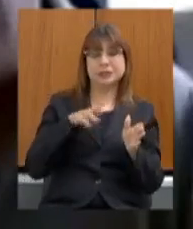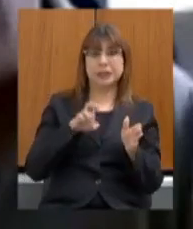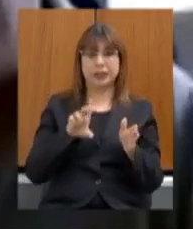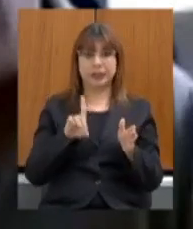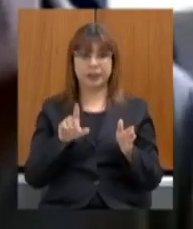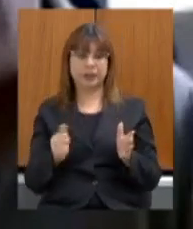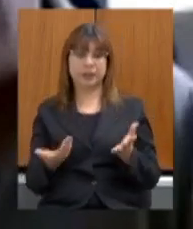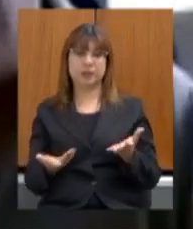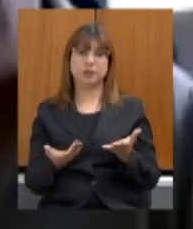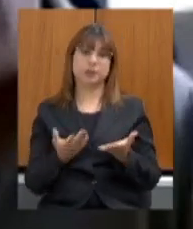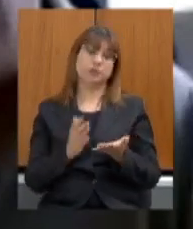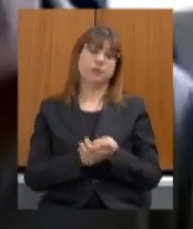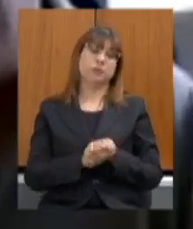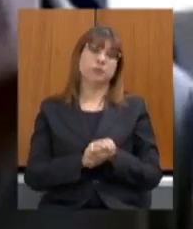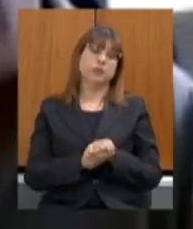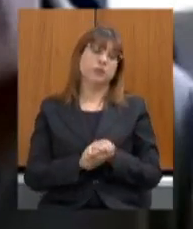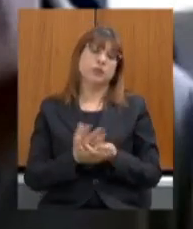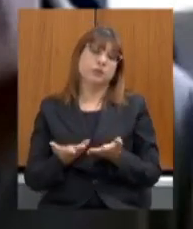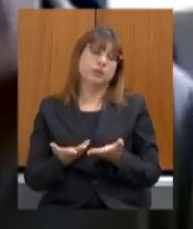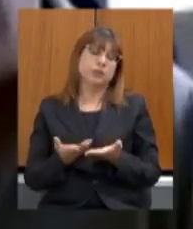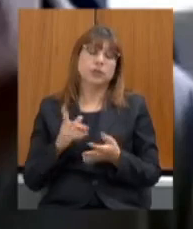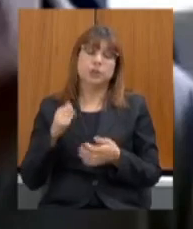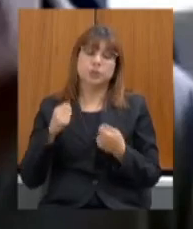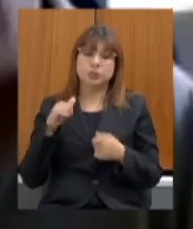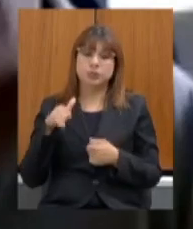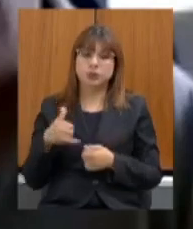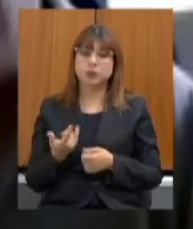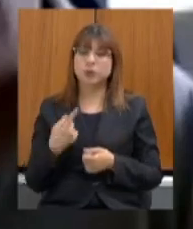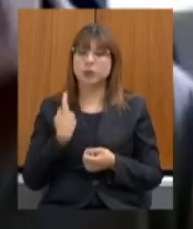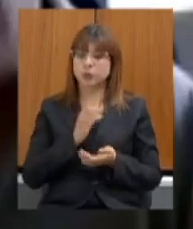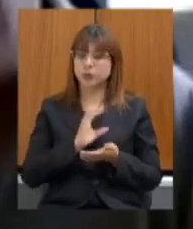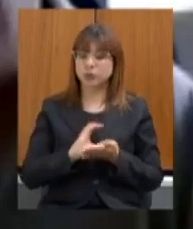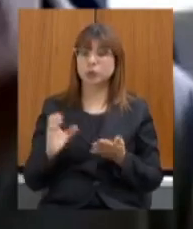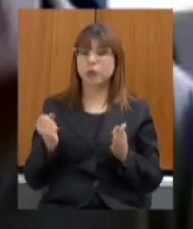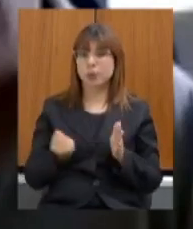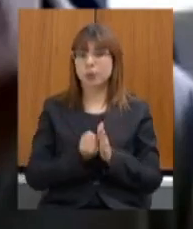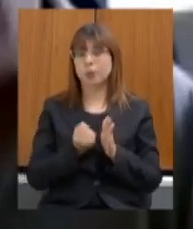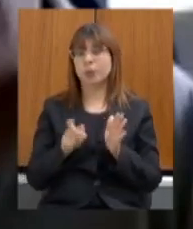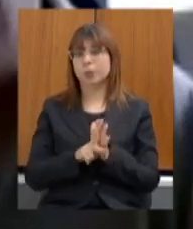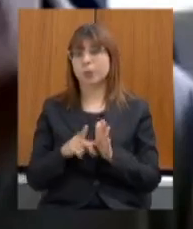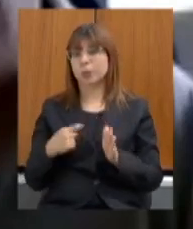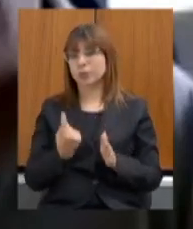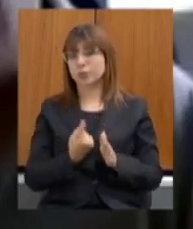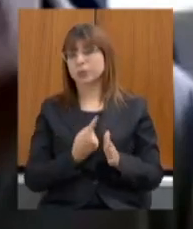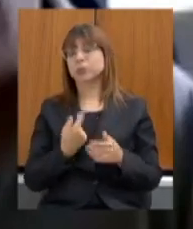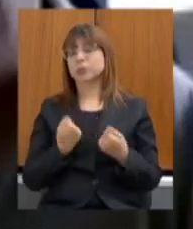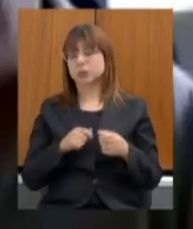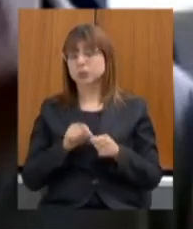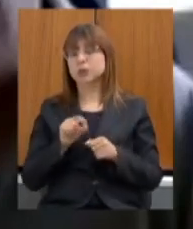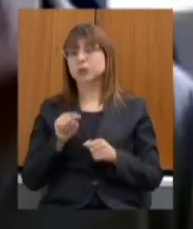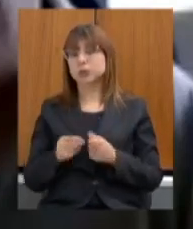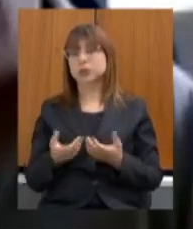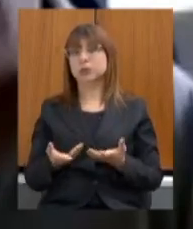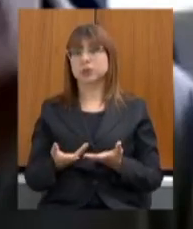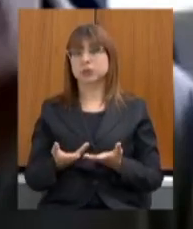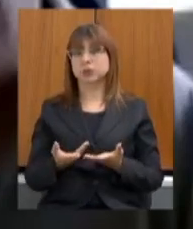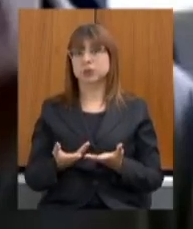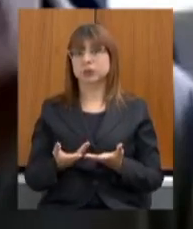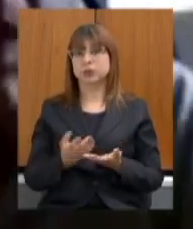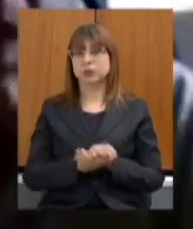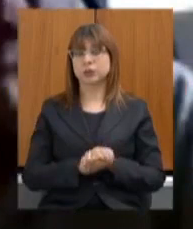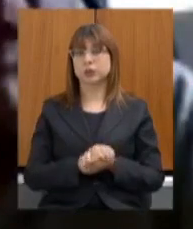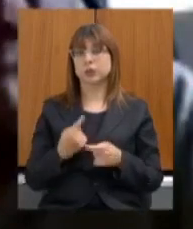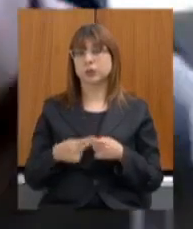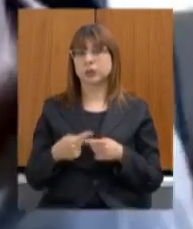e o melhor aproveitamento, com certeza, dos nossos recursos patrimoniais. Temos que fazer isso, sim. Eu não sou o Comandante de